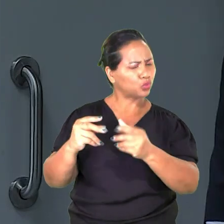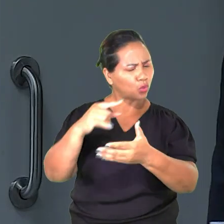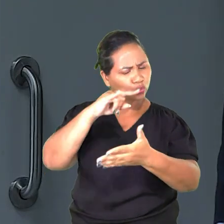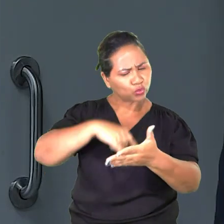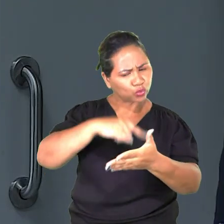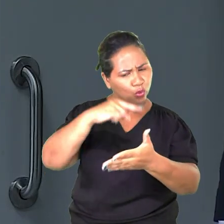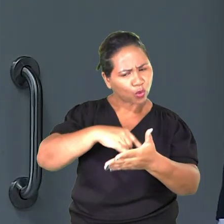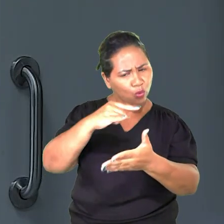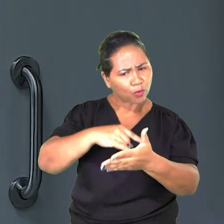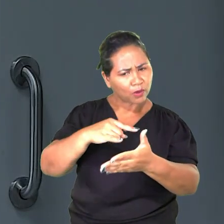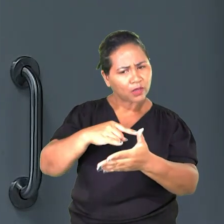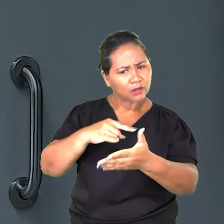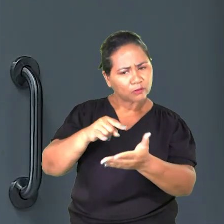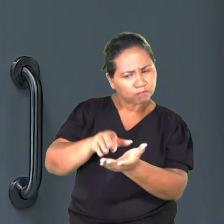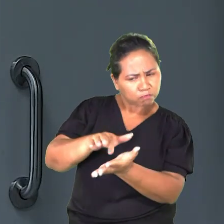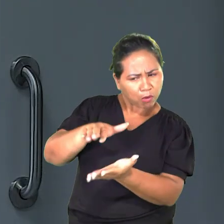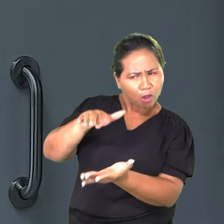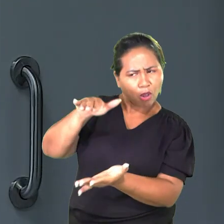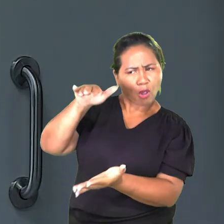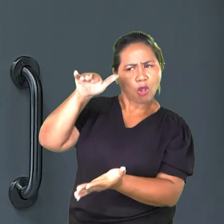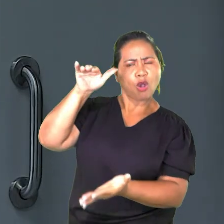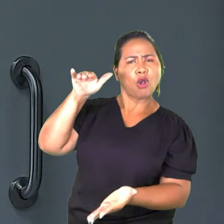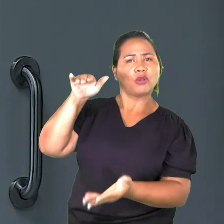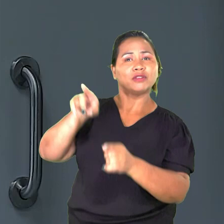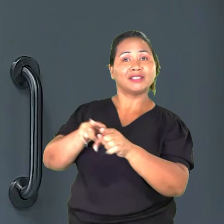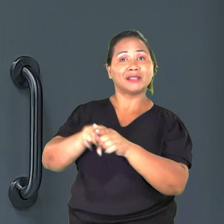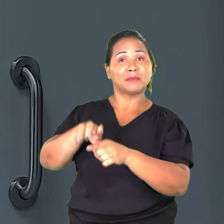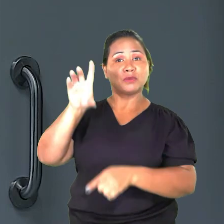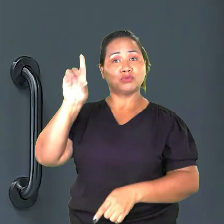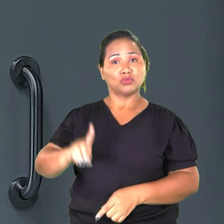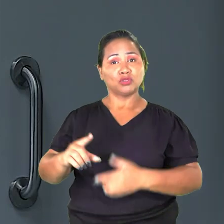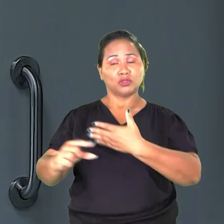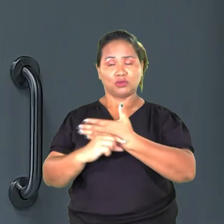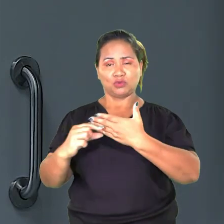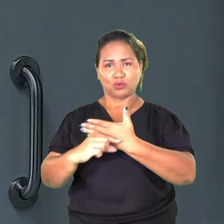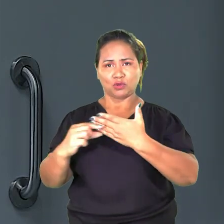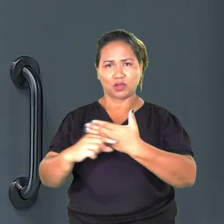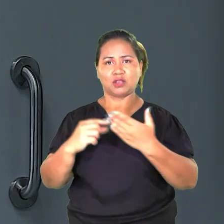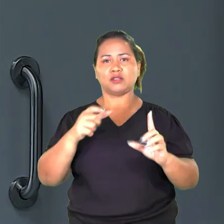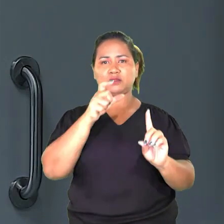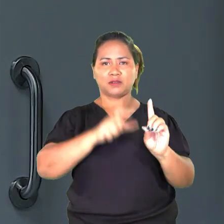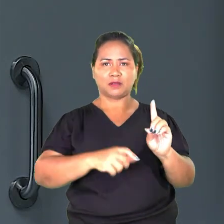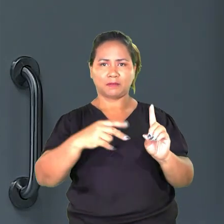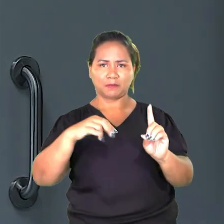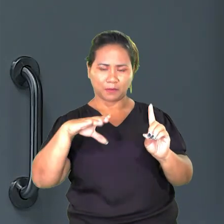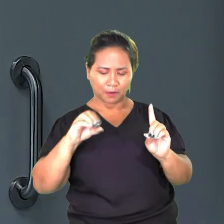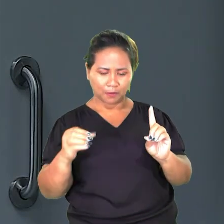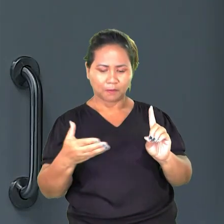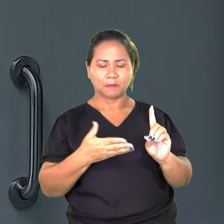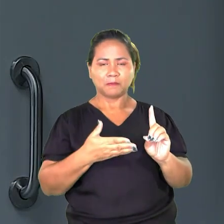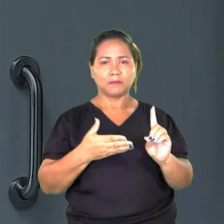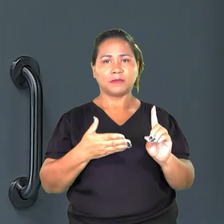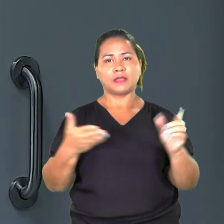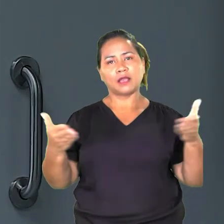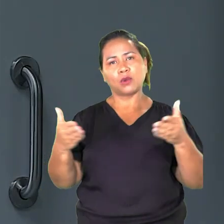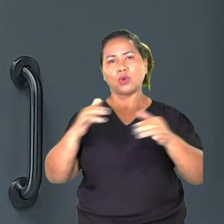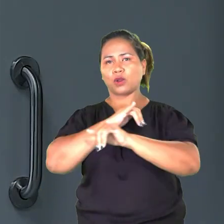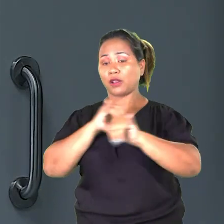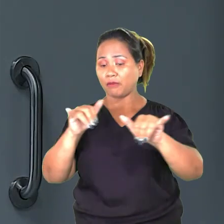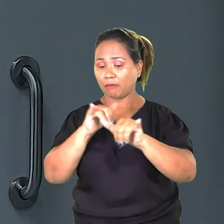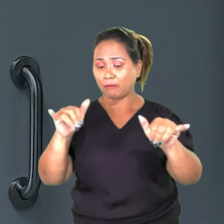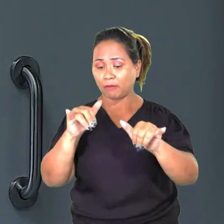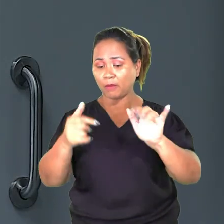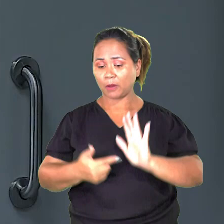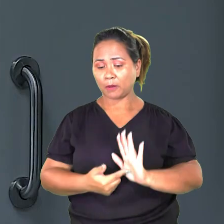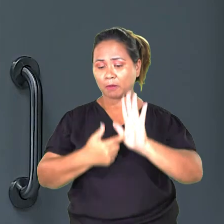pelos documentos, pelas fotografias e pelos direitos autorais de Paulo Bonfim. E, em público,